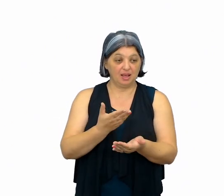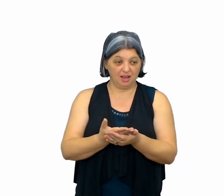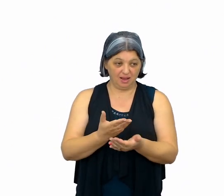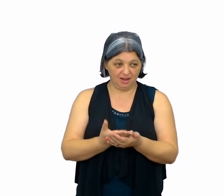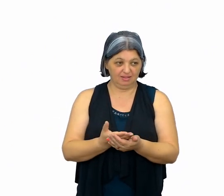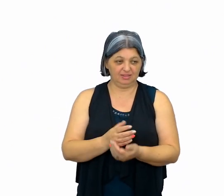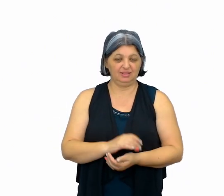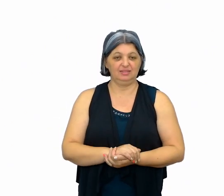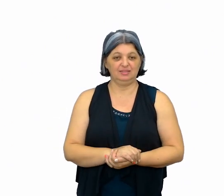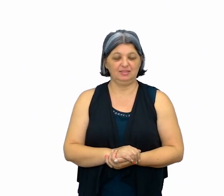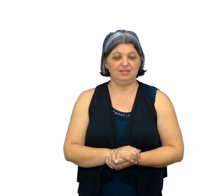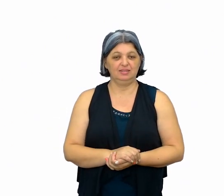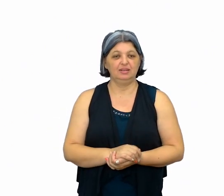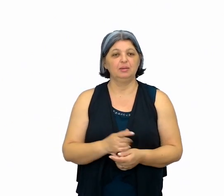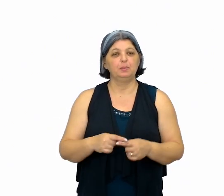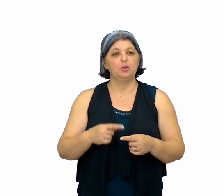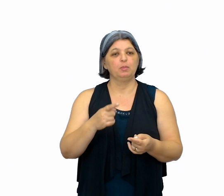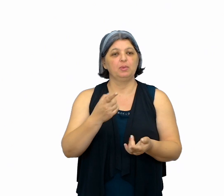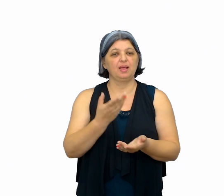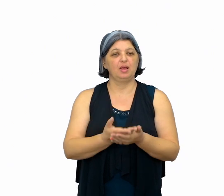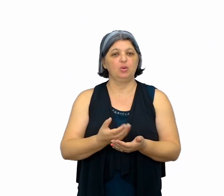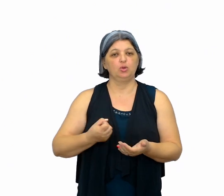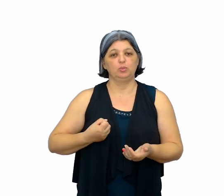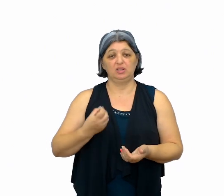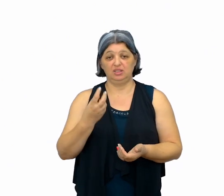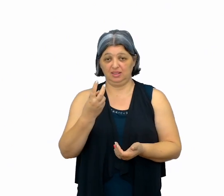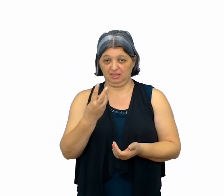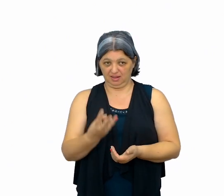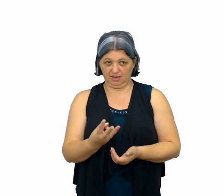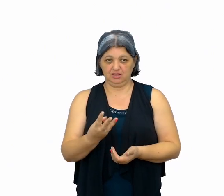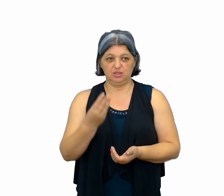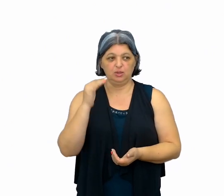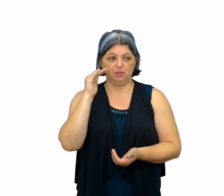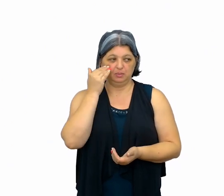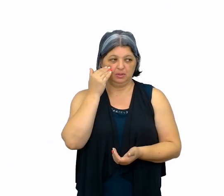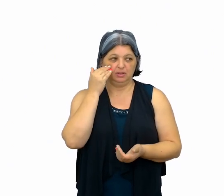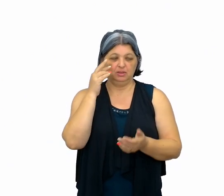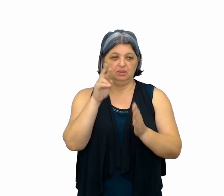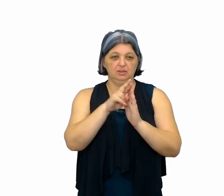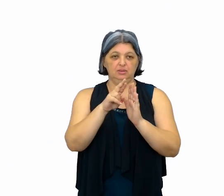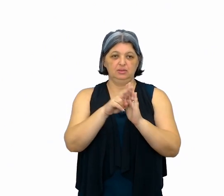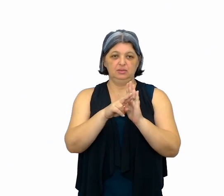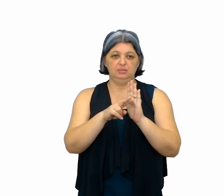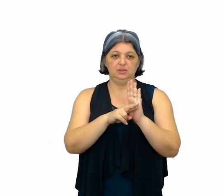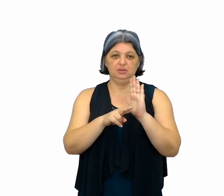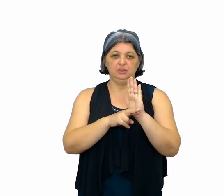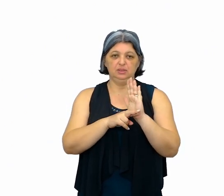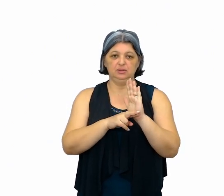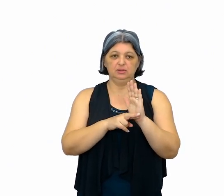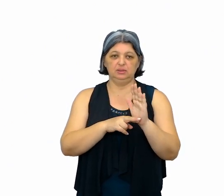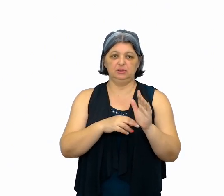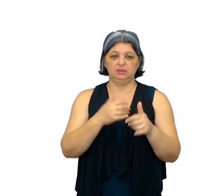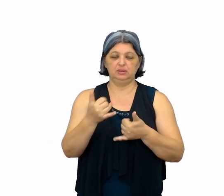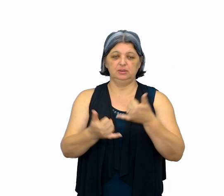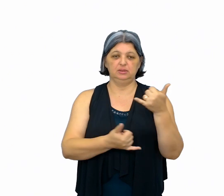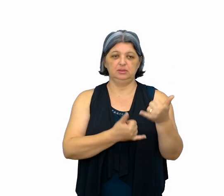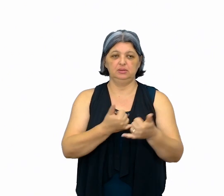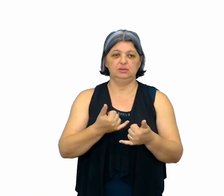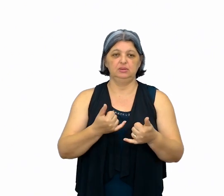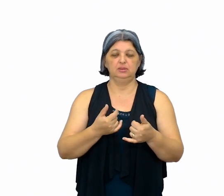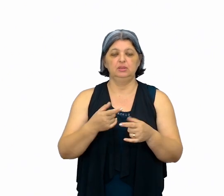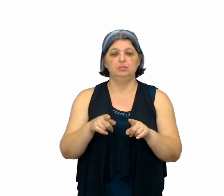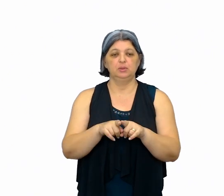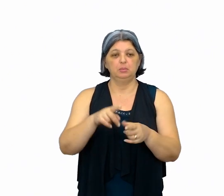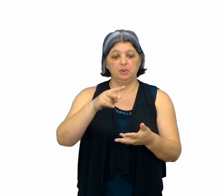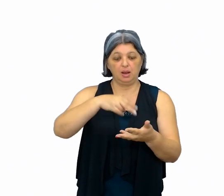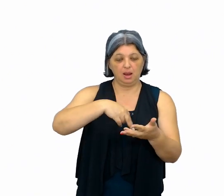fazendo, essa observação, é a aula 3, compreendendo melhor as regras do jogo. A sugestão é ler a reportagem do